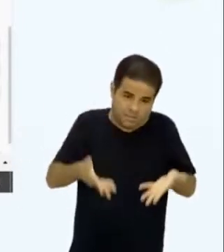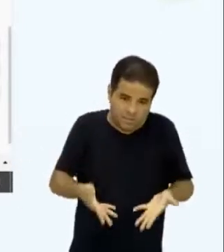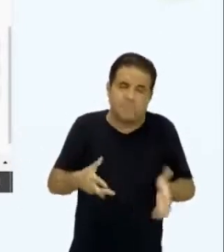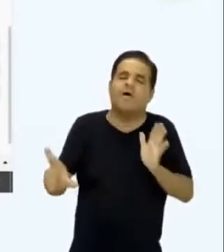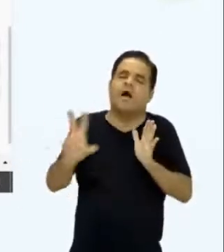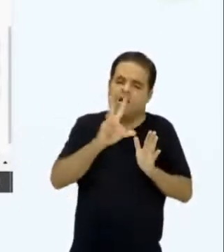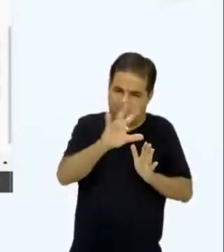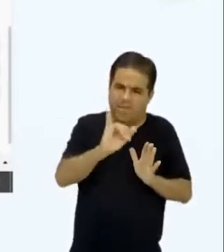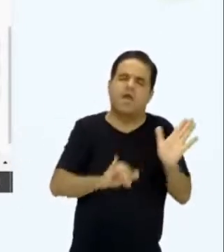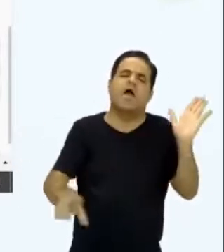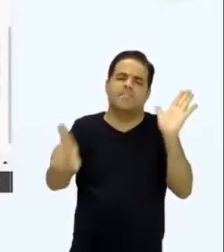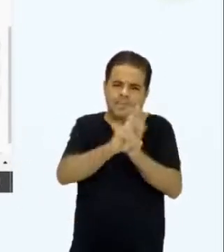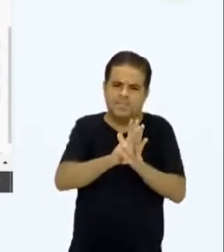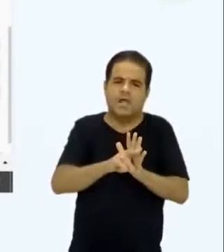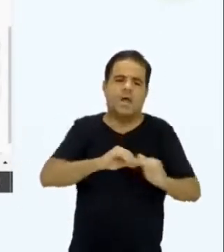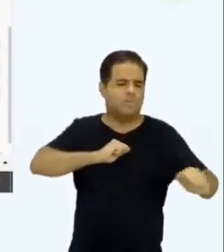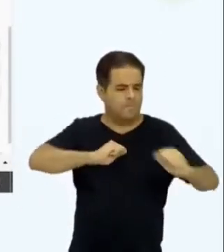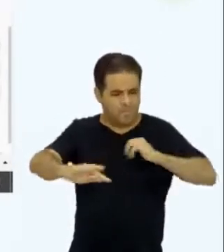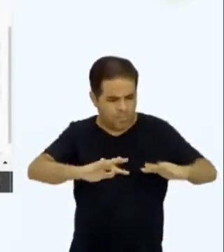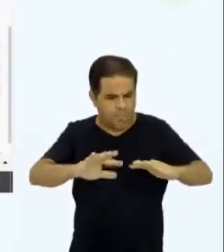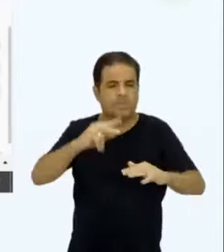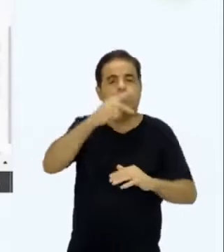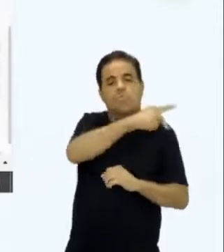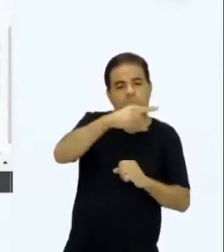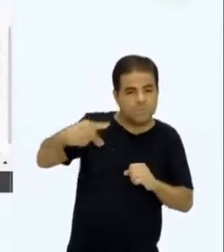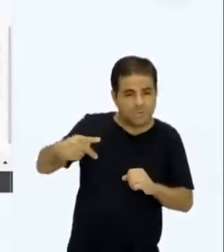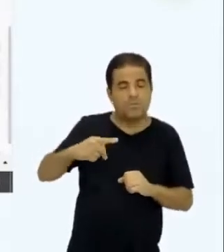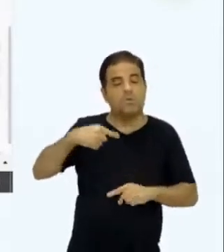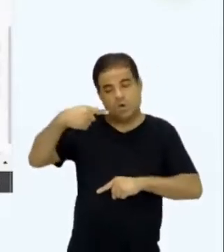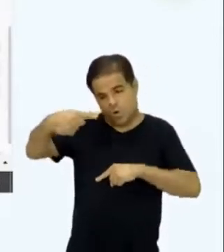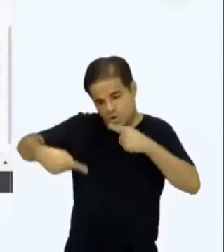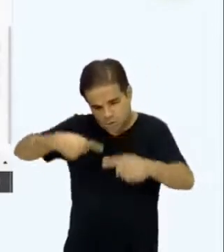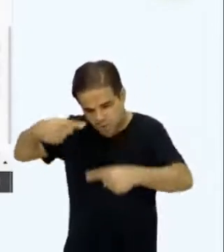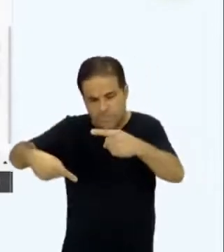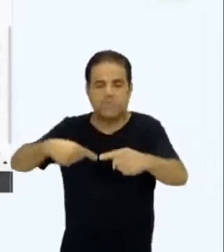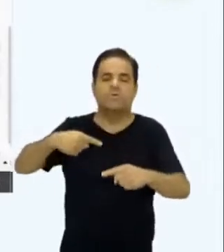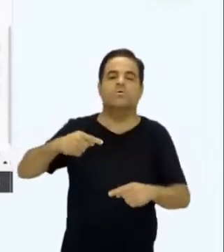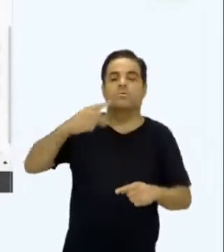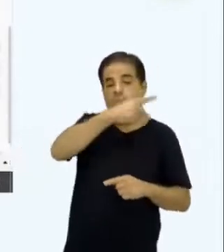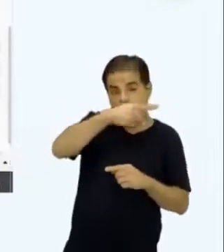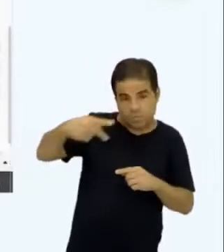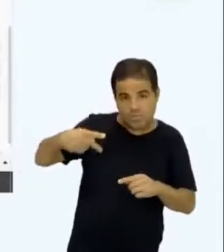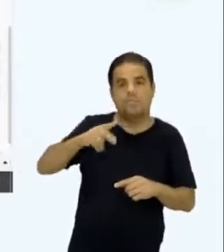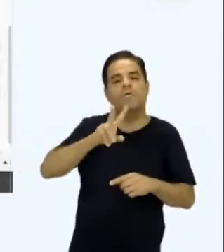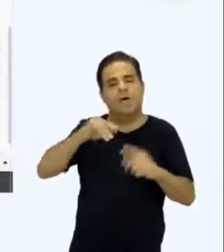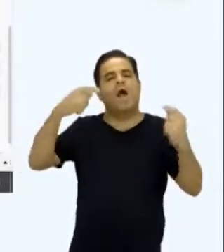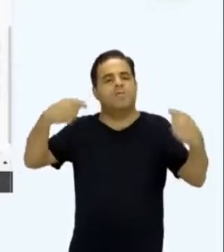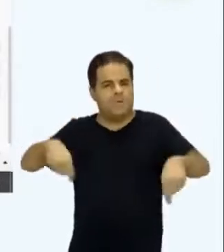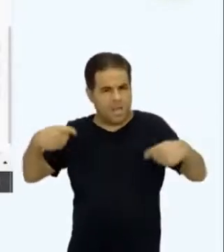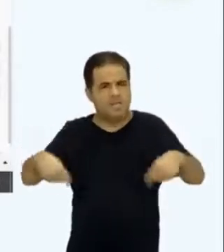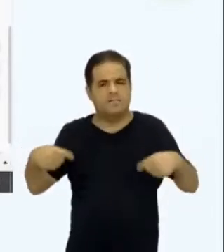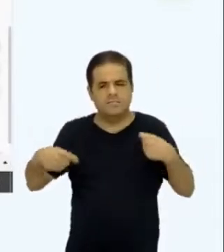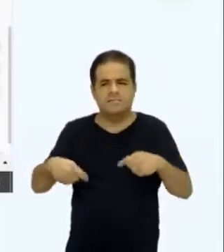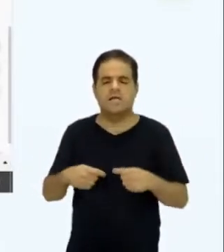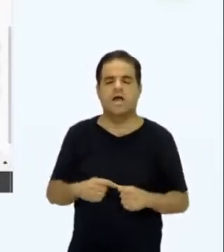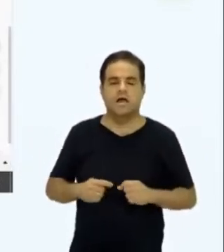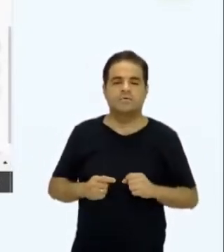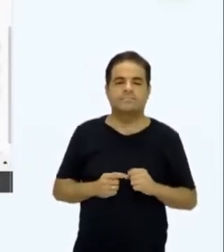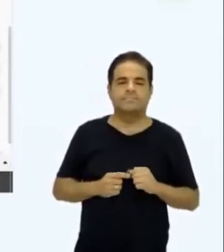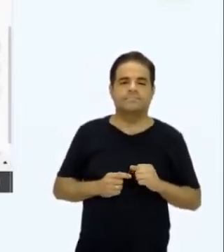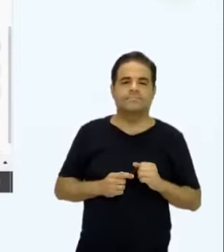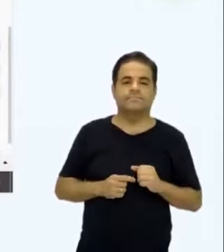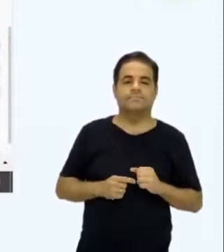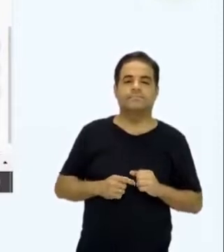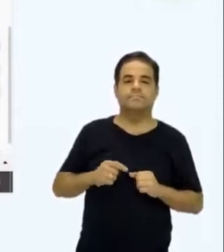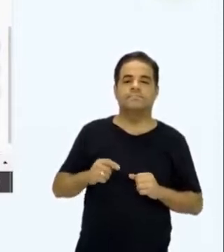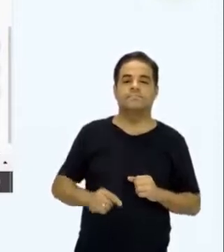vai representar o movimento do potenciômetro, o giro do potenciômetro. Então, nós precisamos,